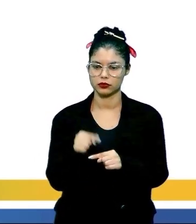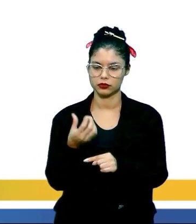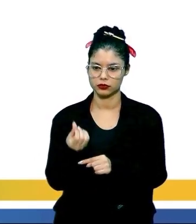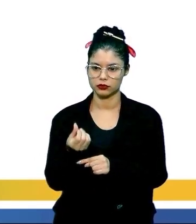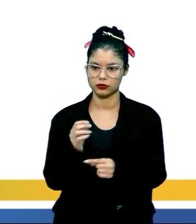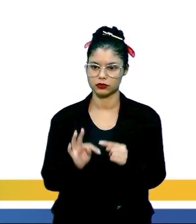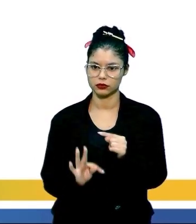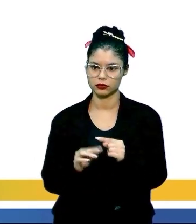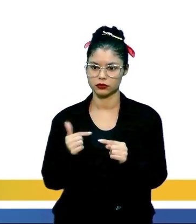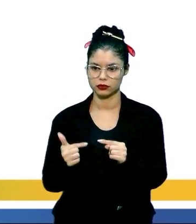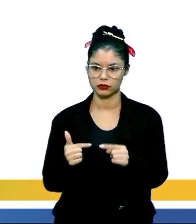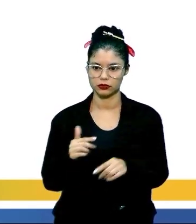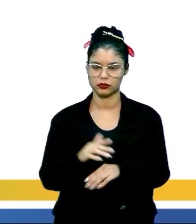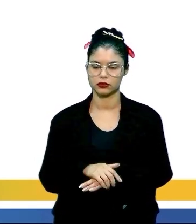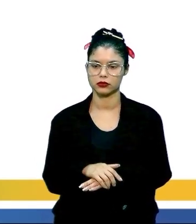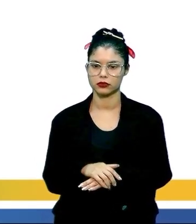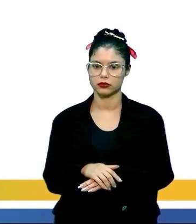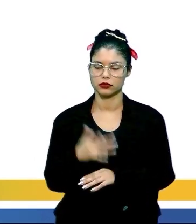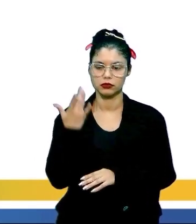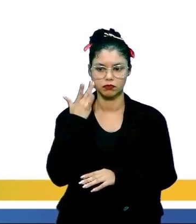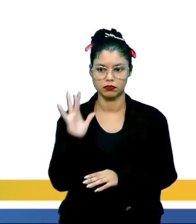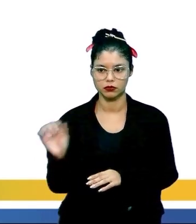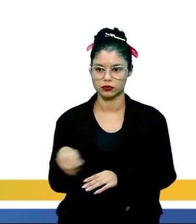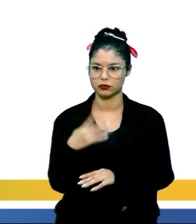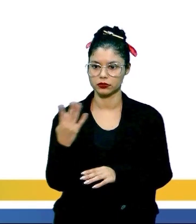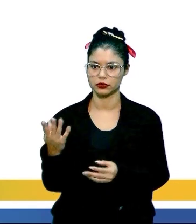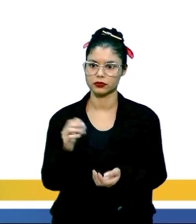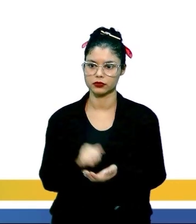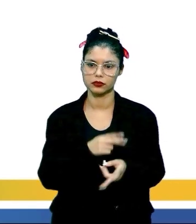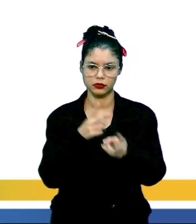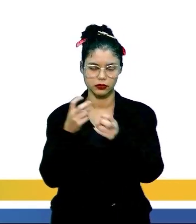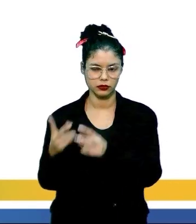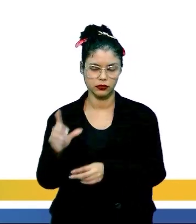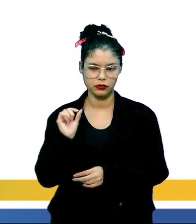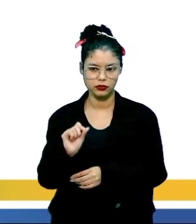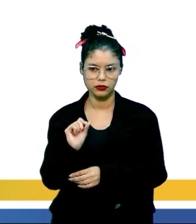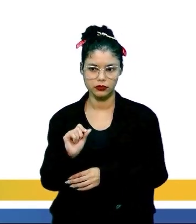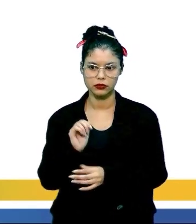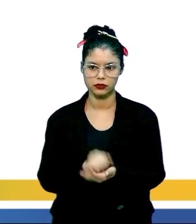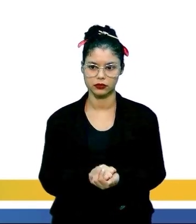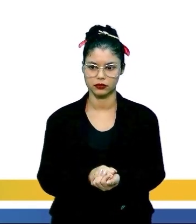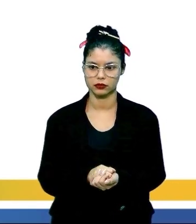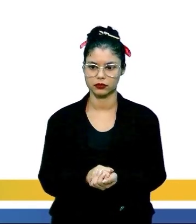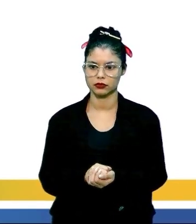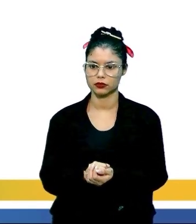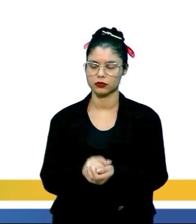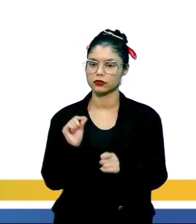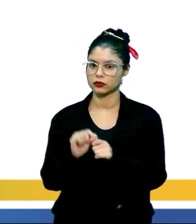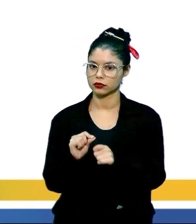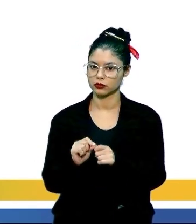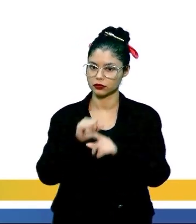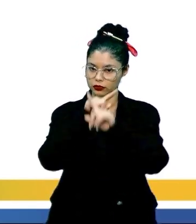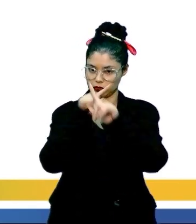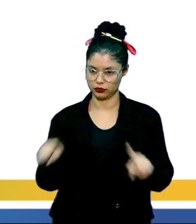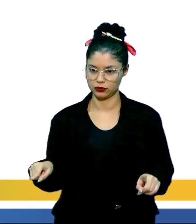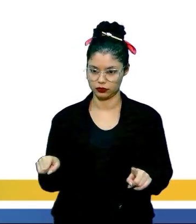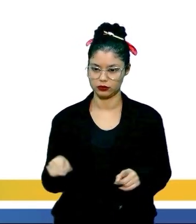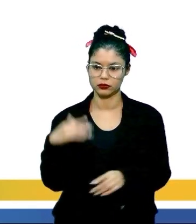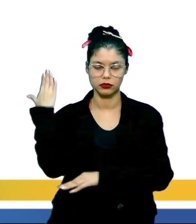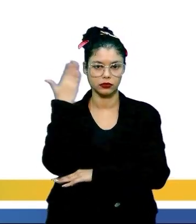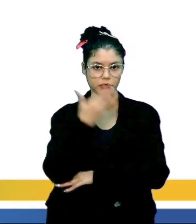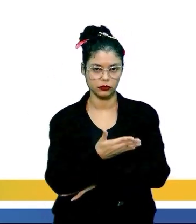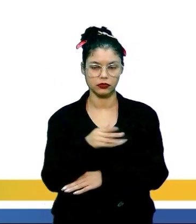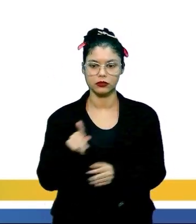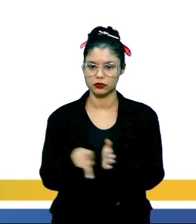litros e a temperatura 2 eu não sei quanto que é. Perceba ali que eu tenho uma formação de uma regra de 3 e algo